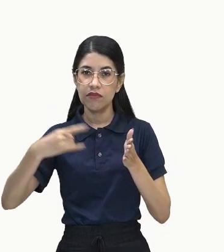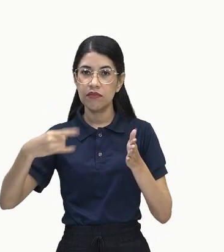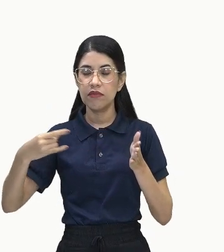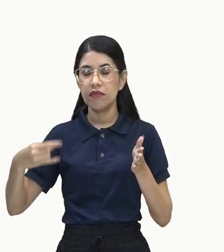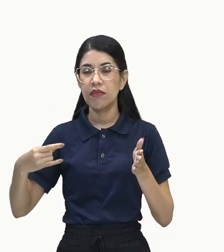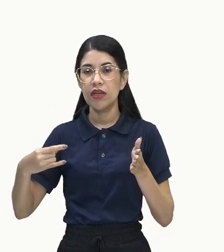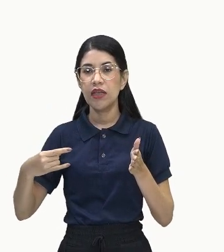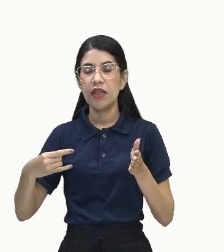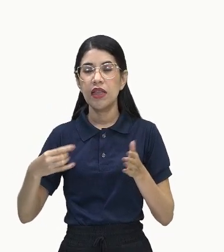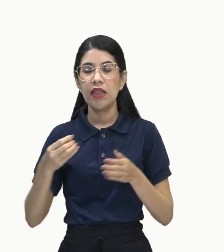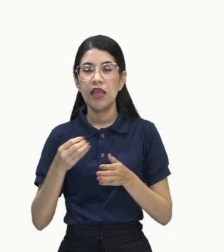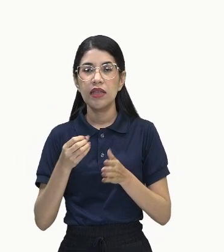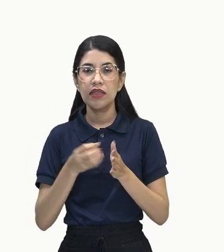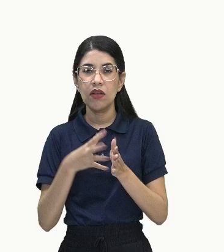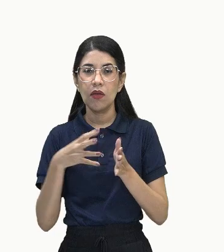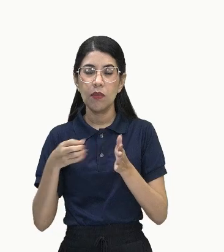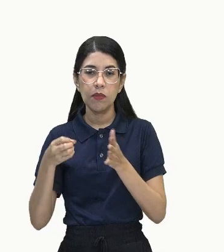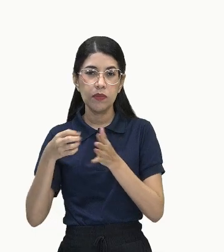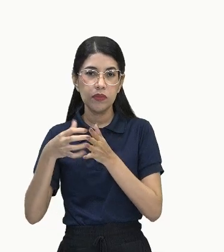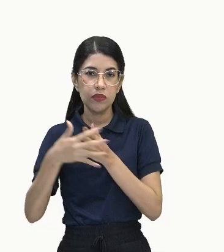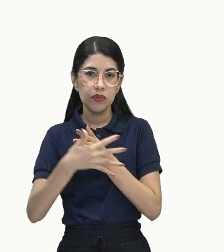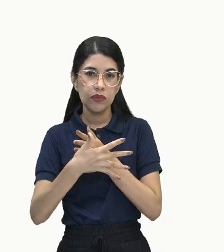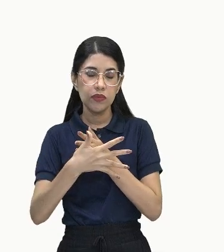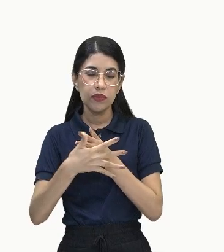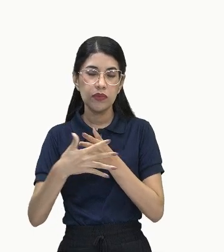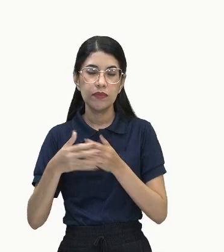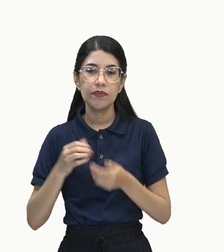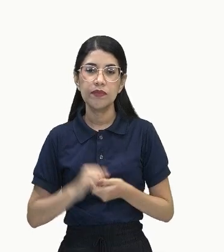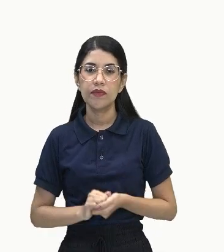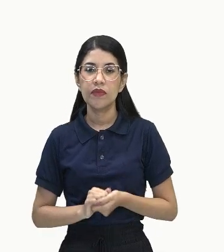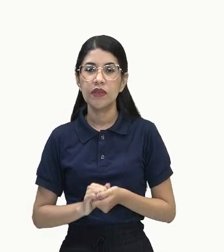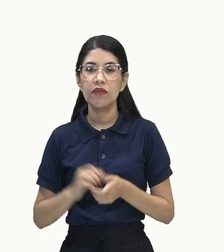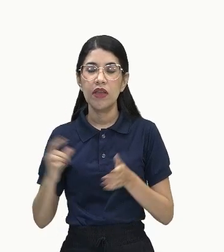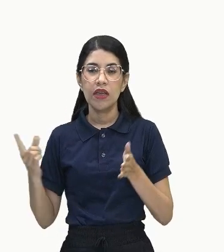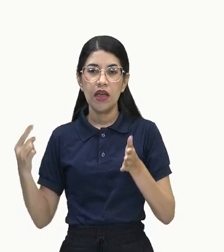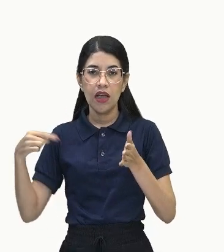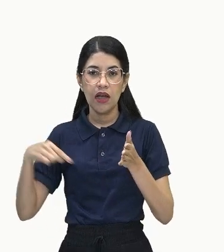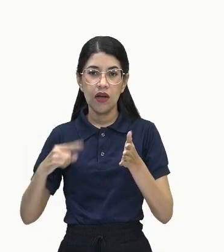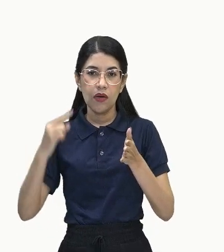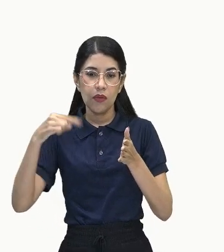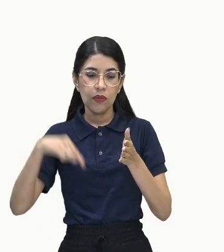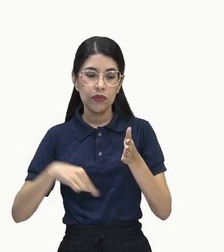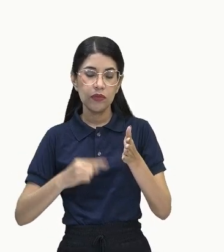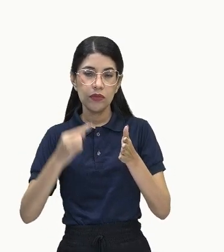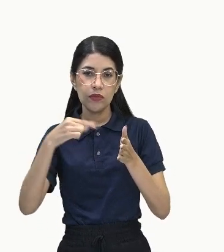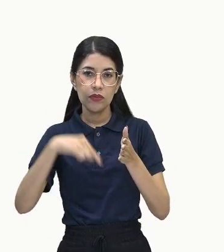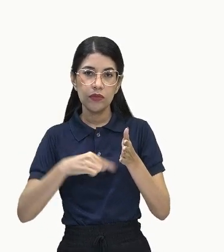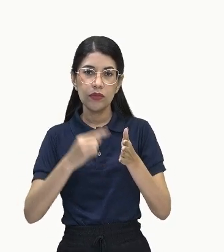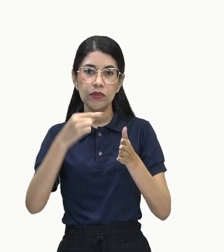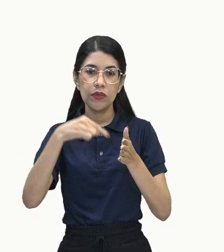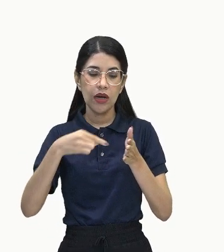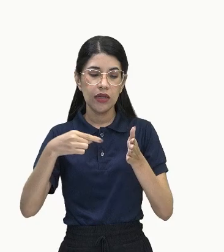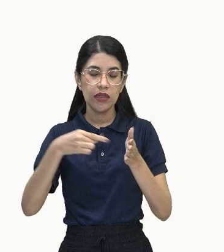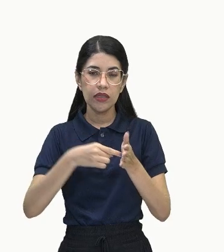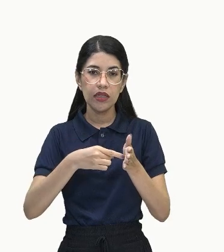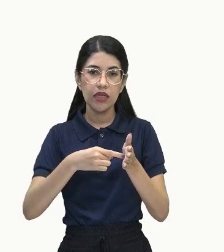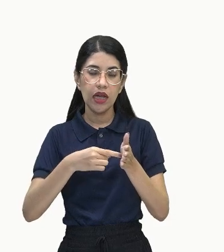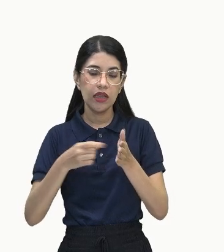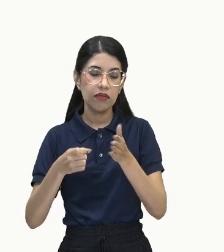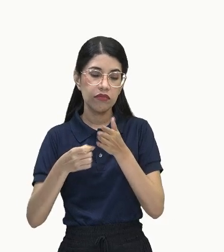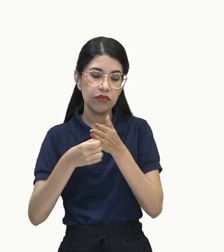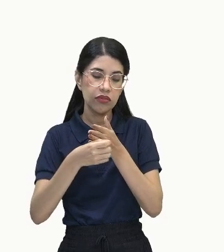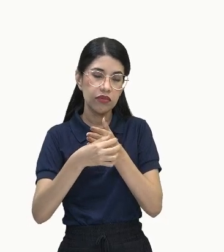sendo polarizada. Observe que aqui a onda vem, né, em várias direções. Quando ela atinge o polarizador,